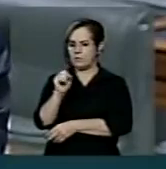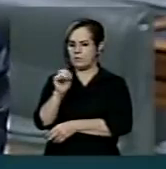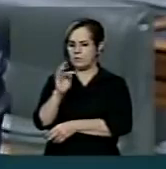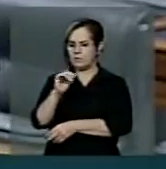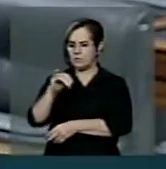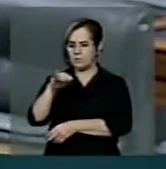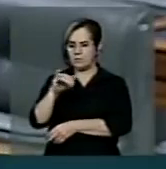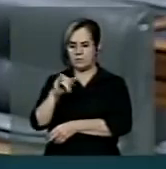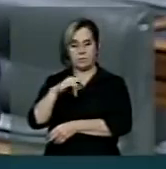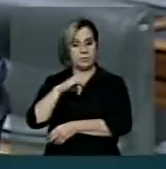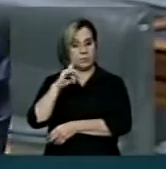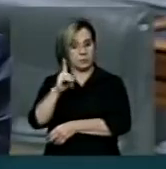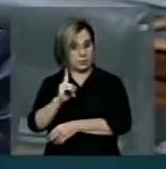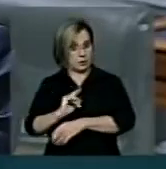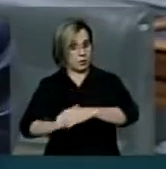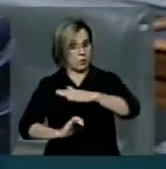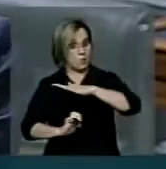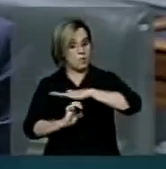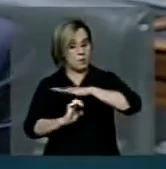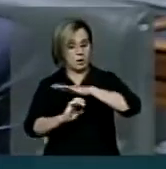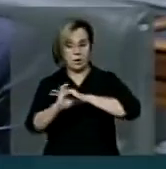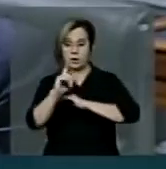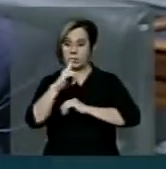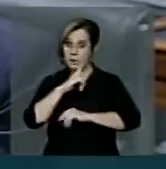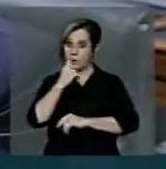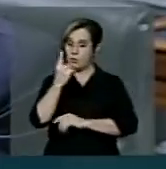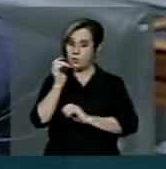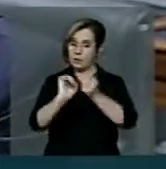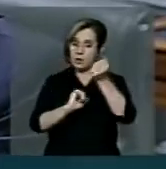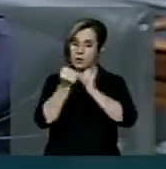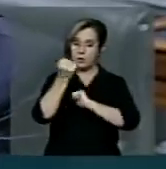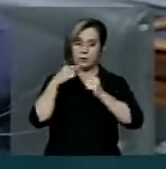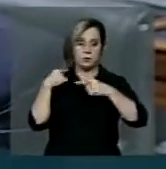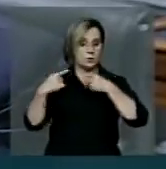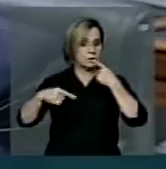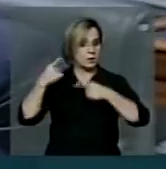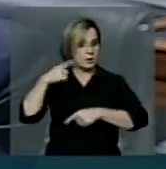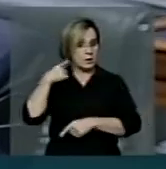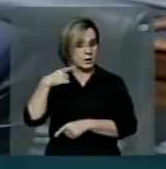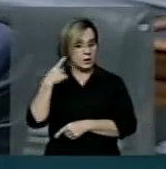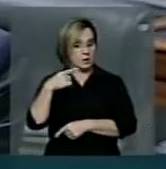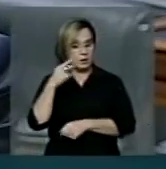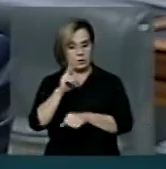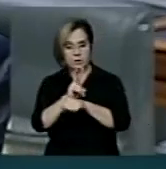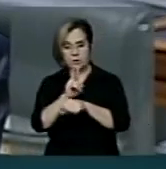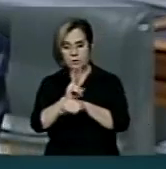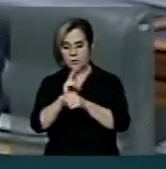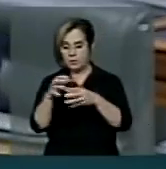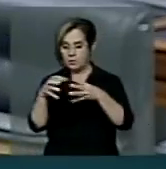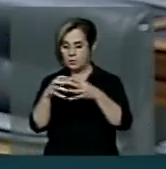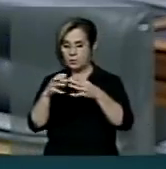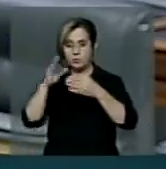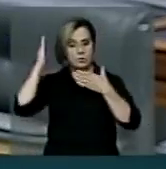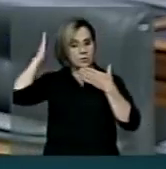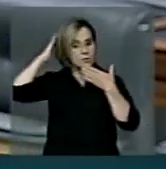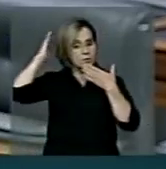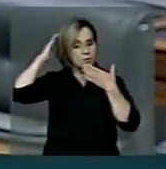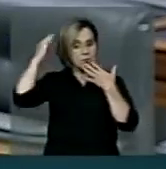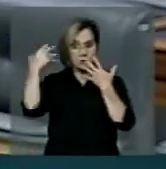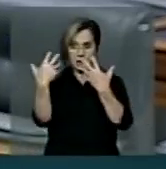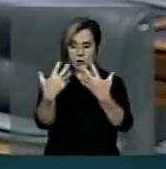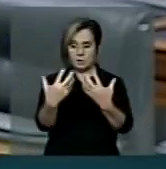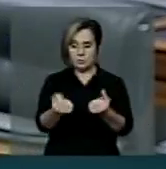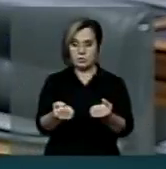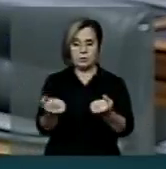uma indústria de advogados servindo a grupos de indígenas, assumindo